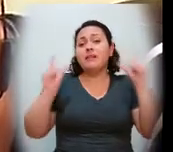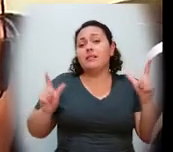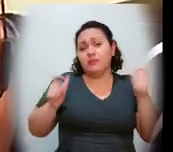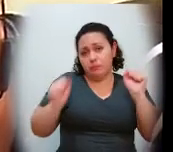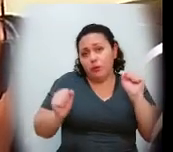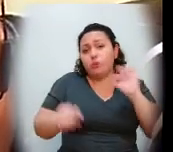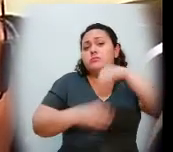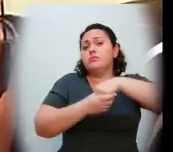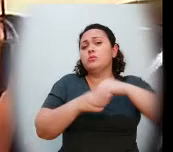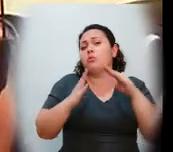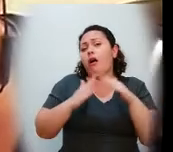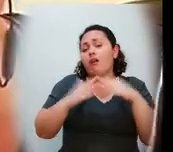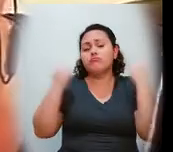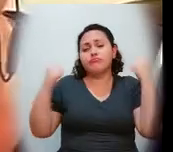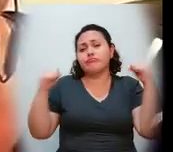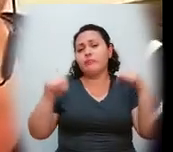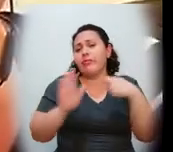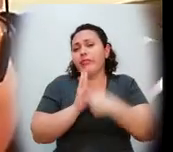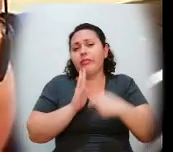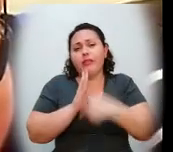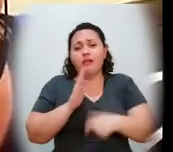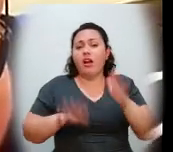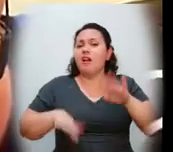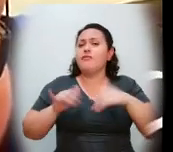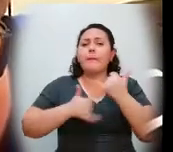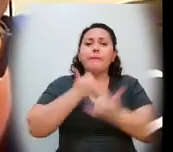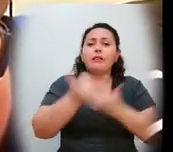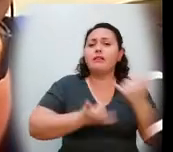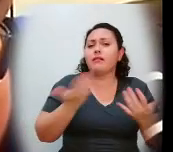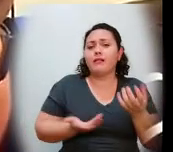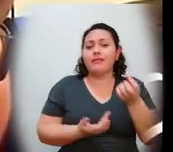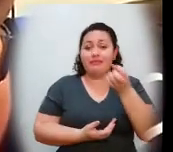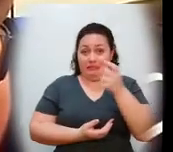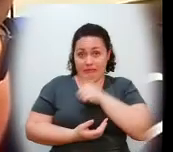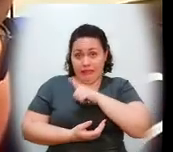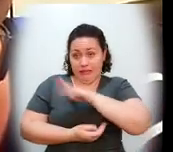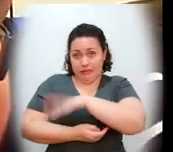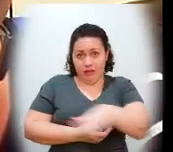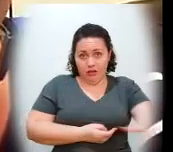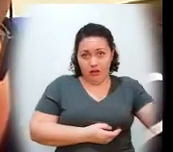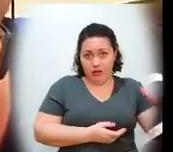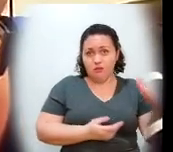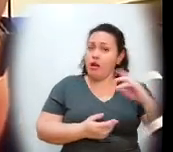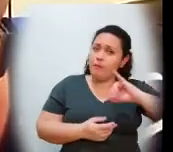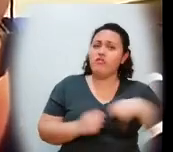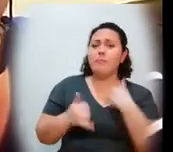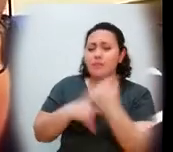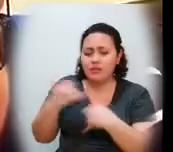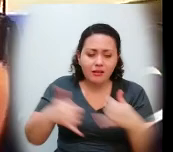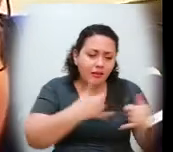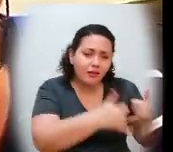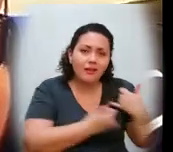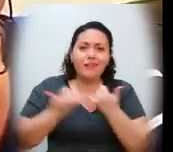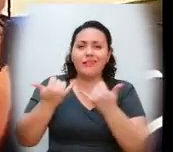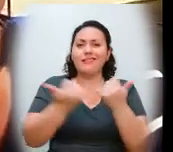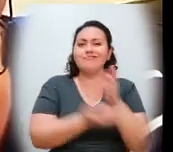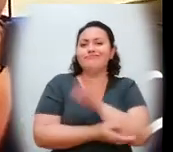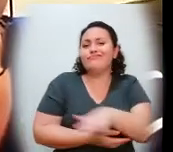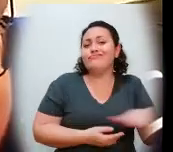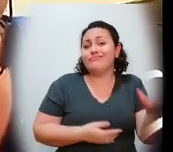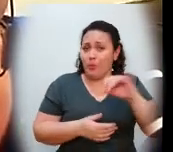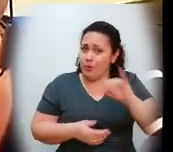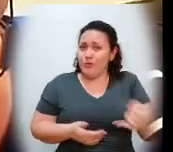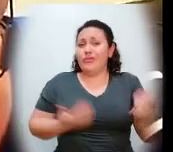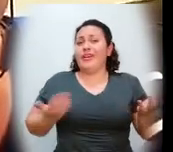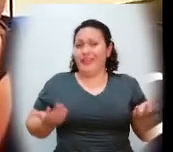de casa. Às vezes até Tem. brincar se tem criança em casa, né, poder brincar, Uhum. né,